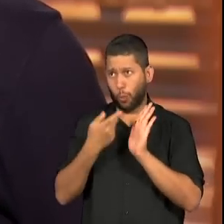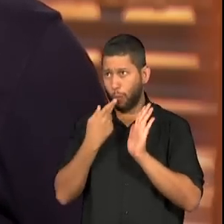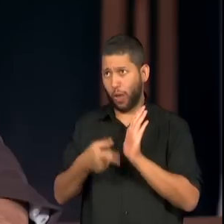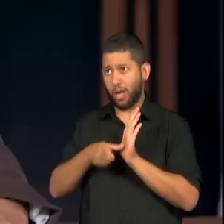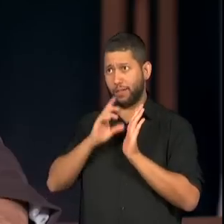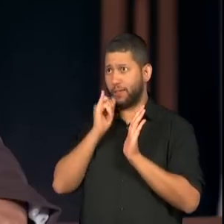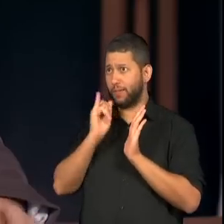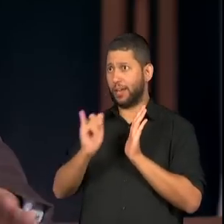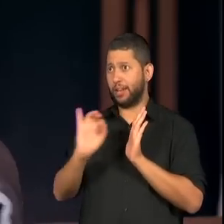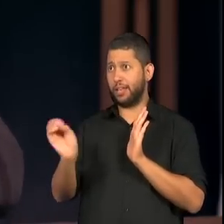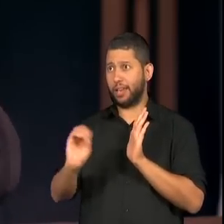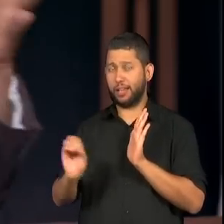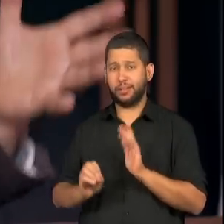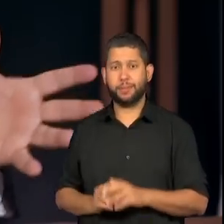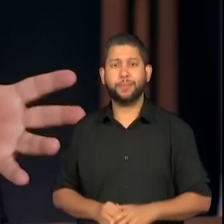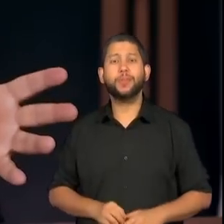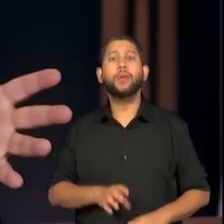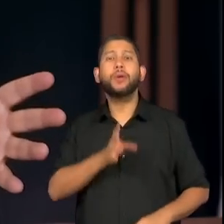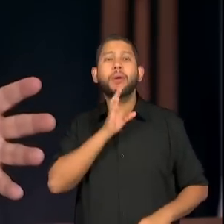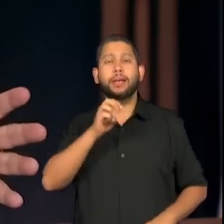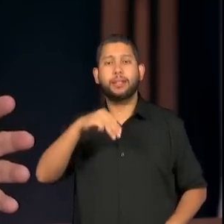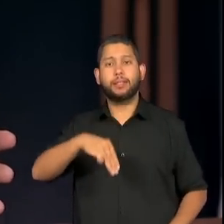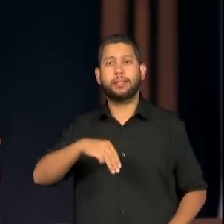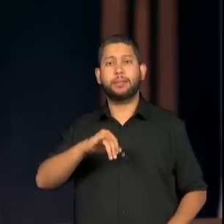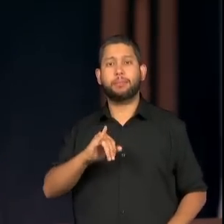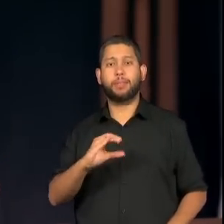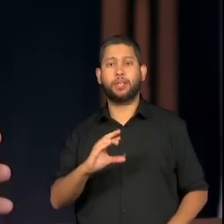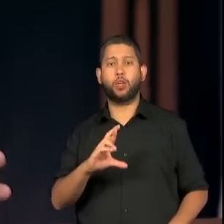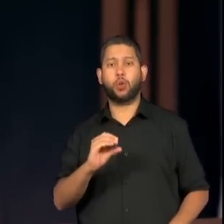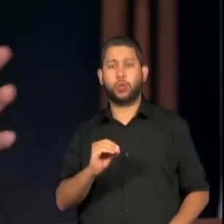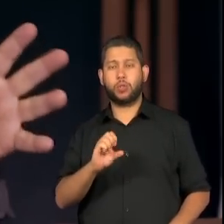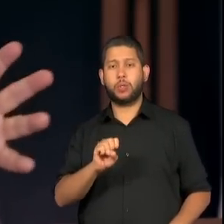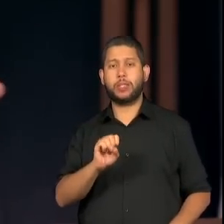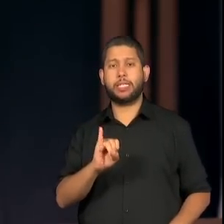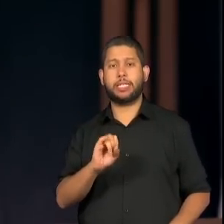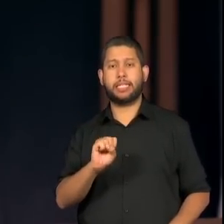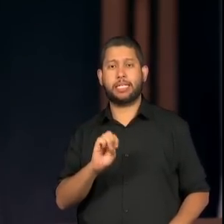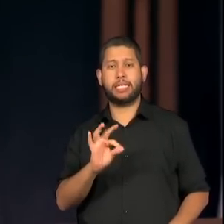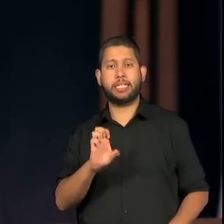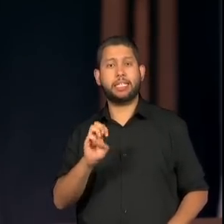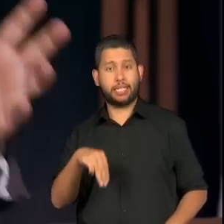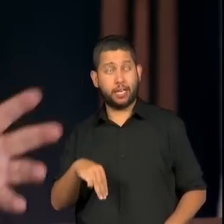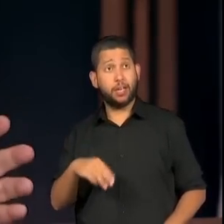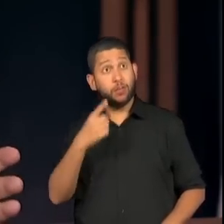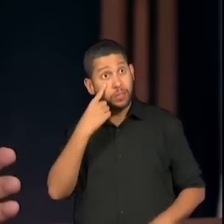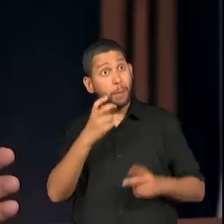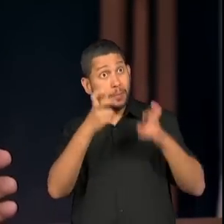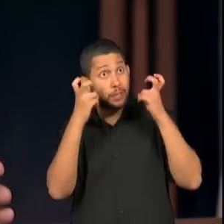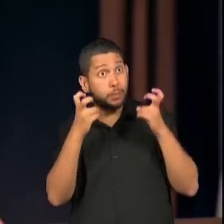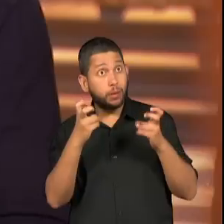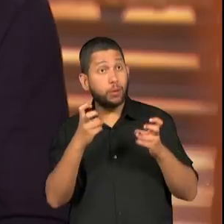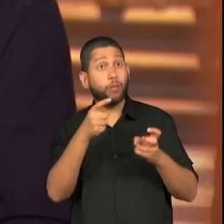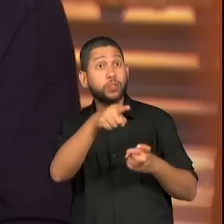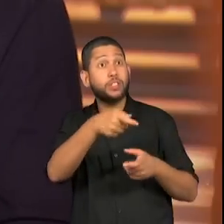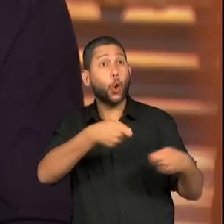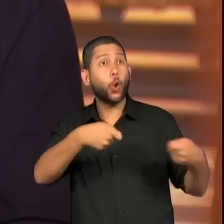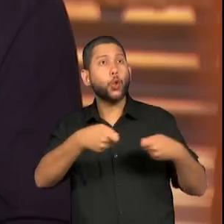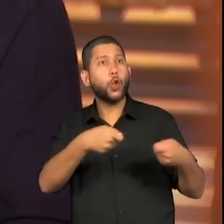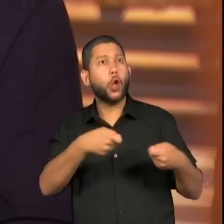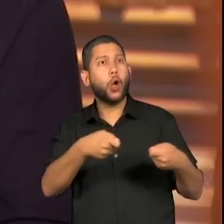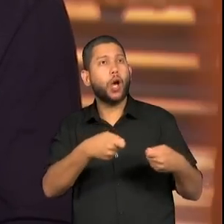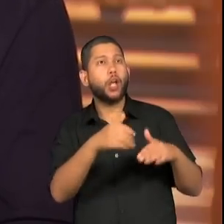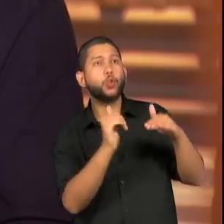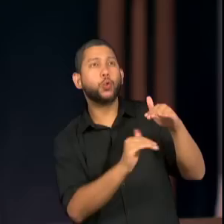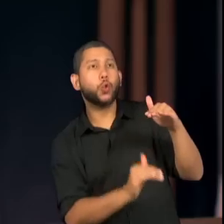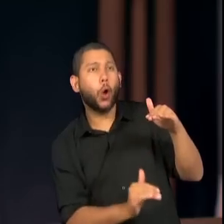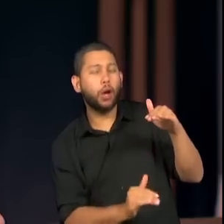O microsystem estava lá no estoque. Uhum. E você percebeu que era você que controlava o estoque, né?